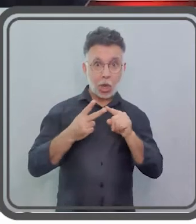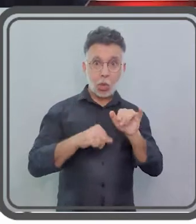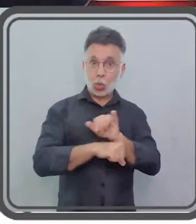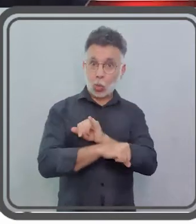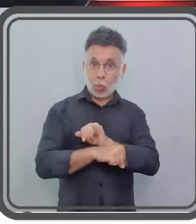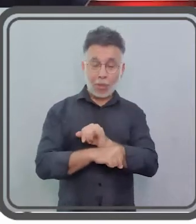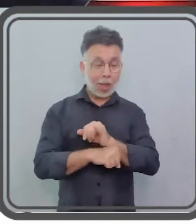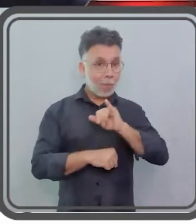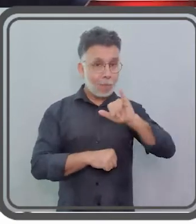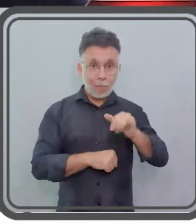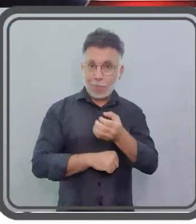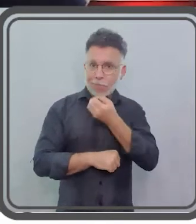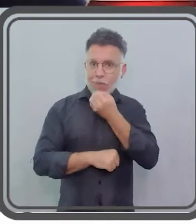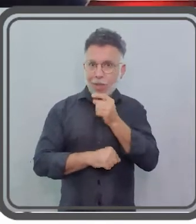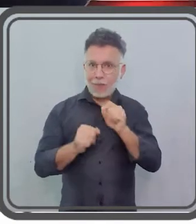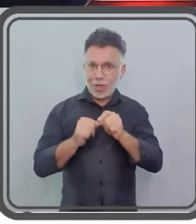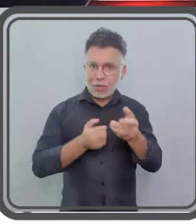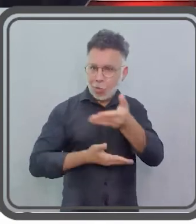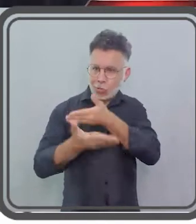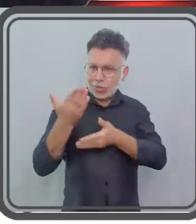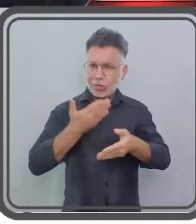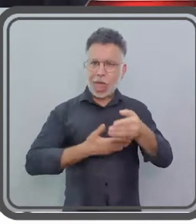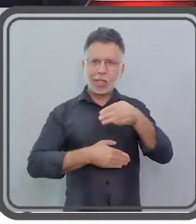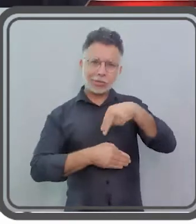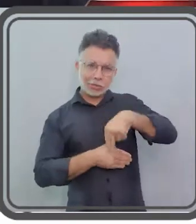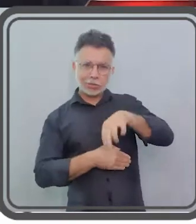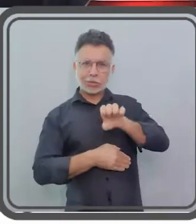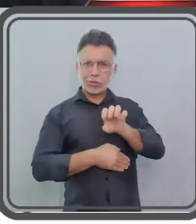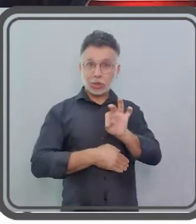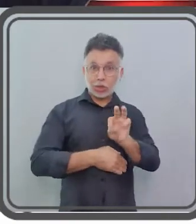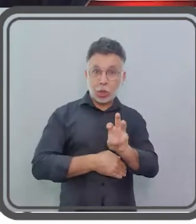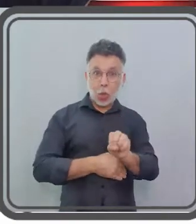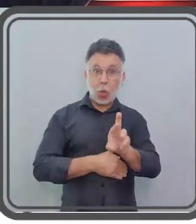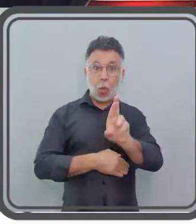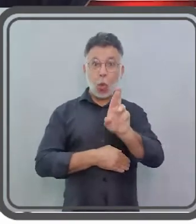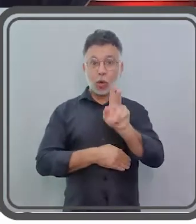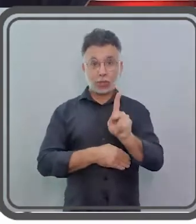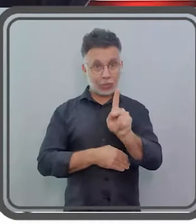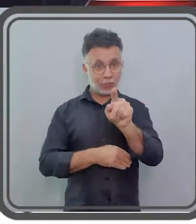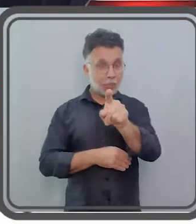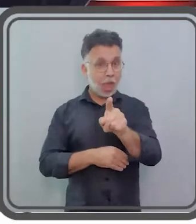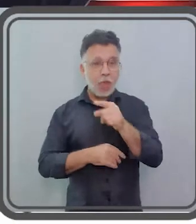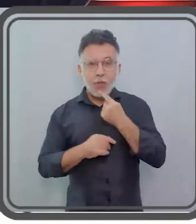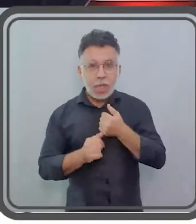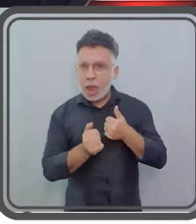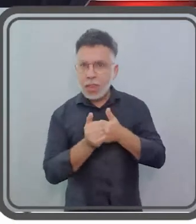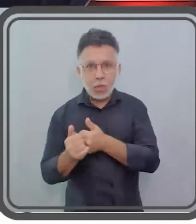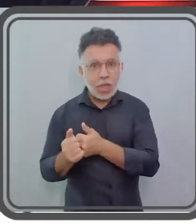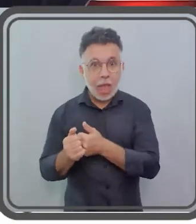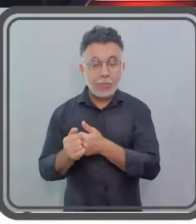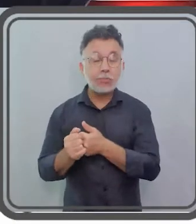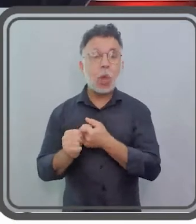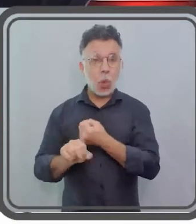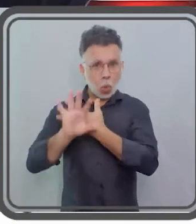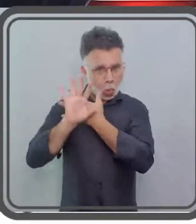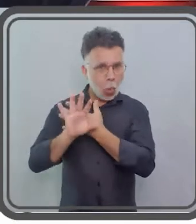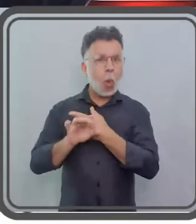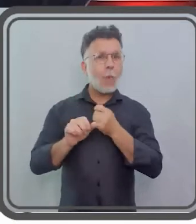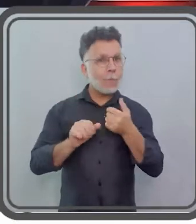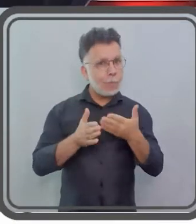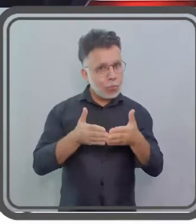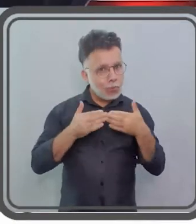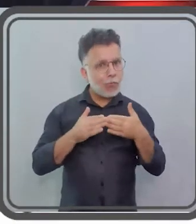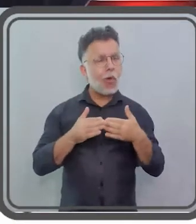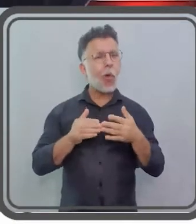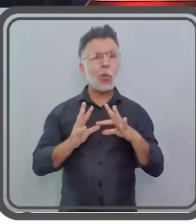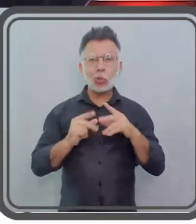nossas lives em fazer o networking, né? E lembrando a todo mundo que não segue ainda o Intox, para seguir o Intox nas principais plataformas, todo o nosso